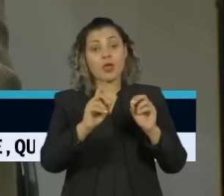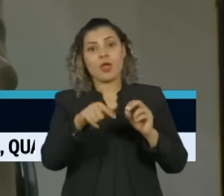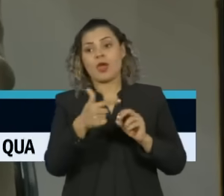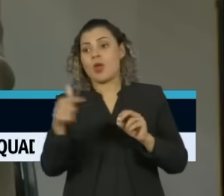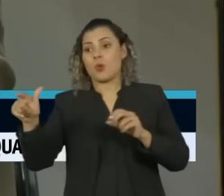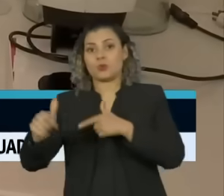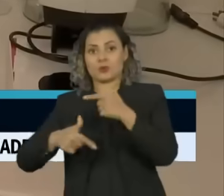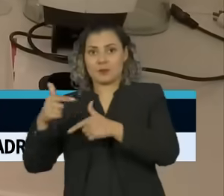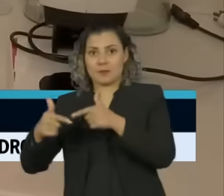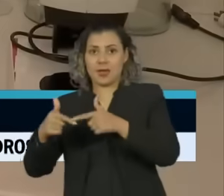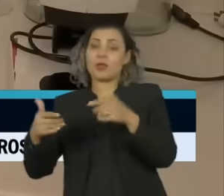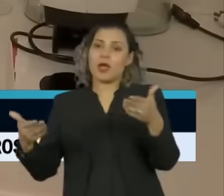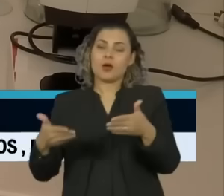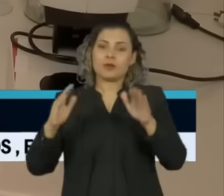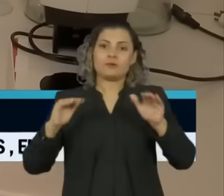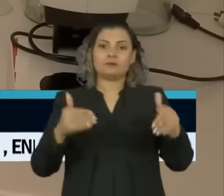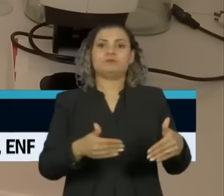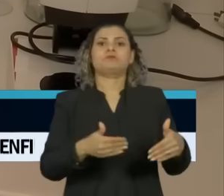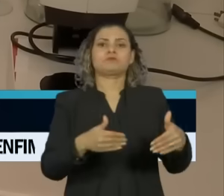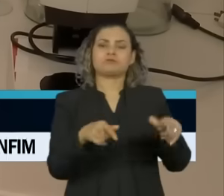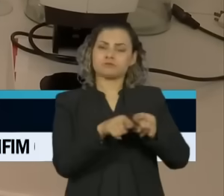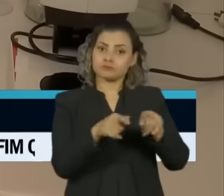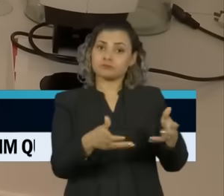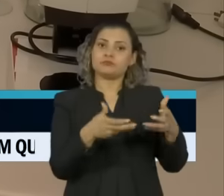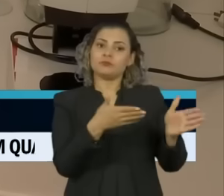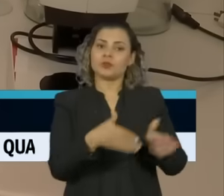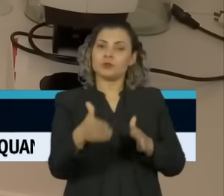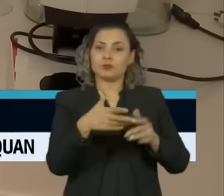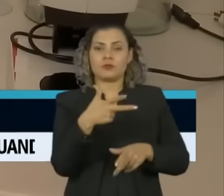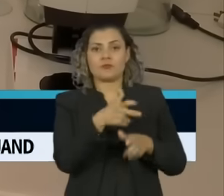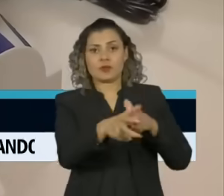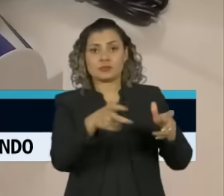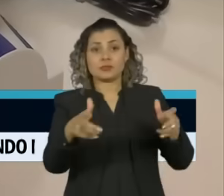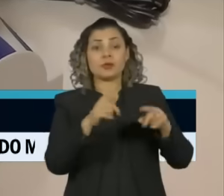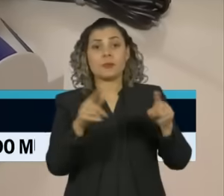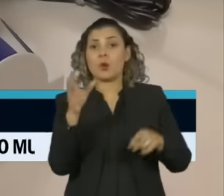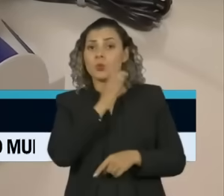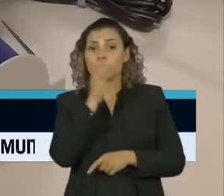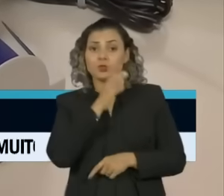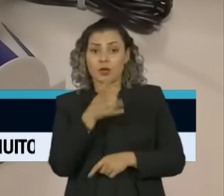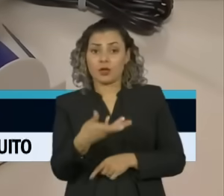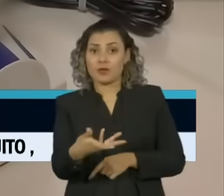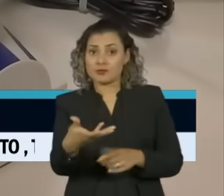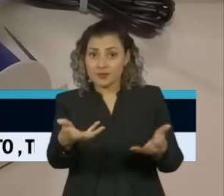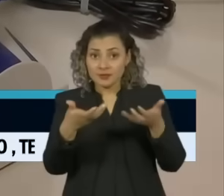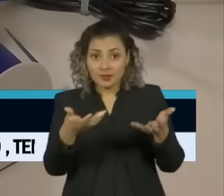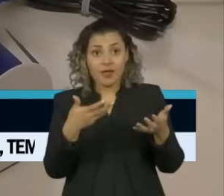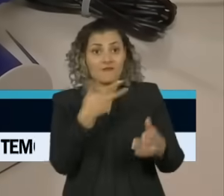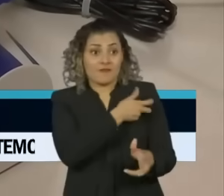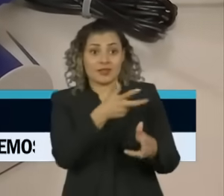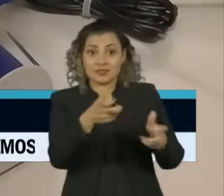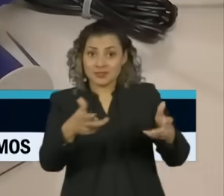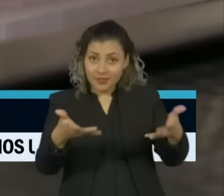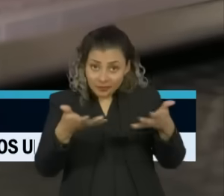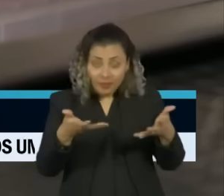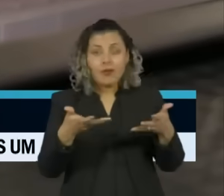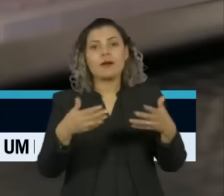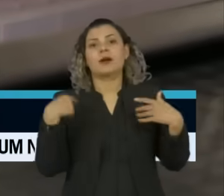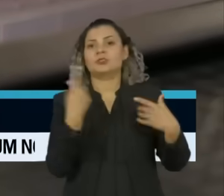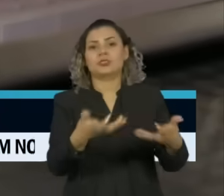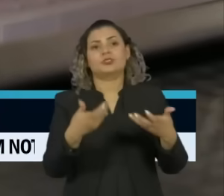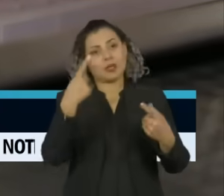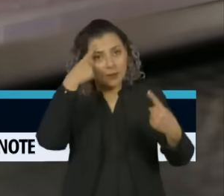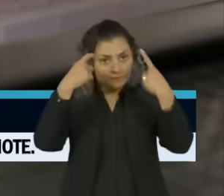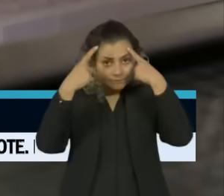outra atividade, que era a questão de hemoderivados, e dado aí a urgência dessa vacina, nós